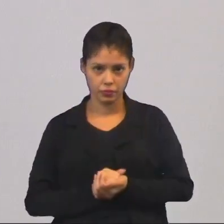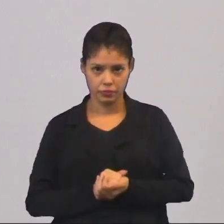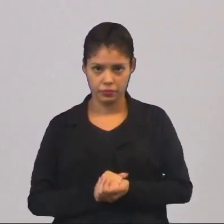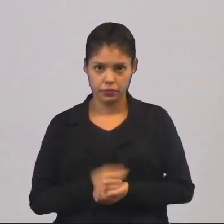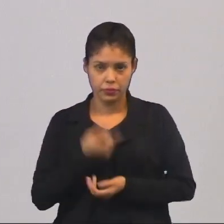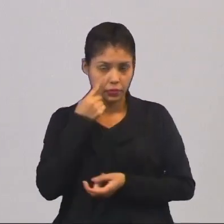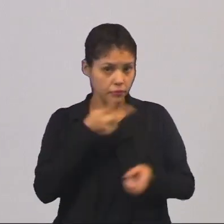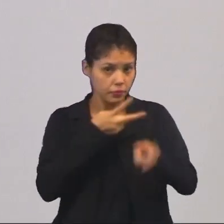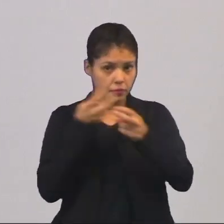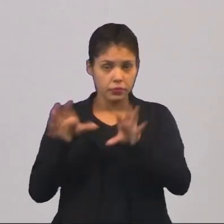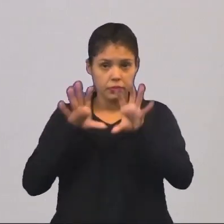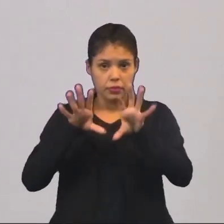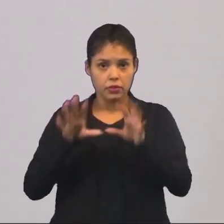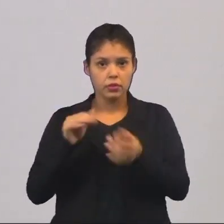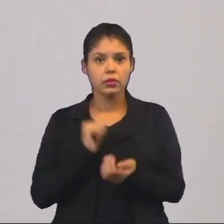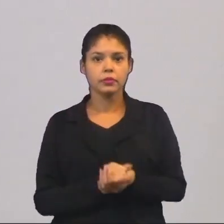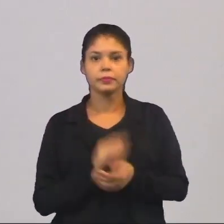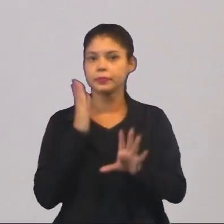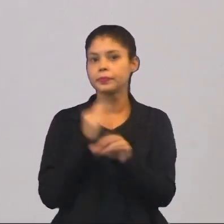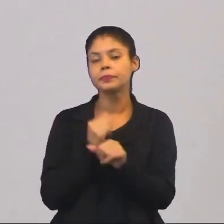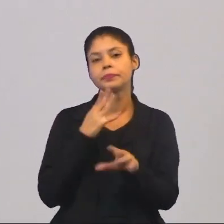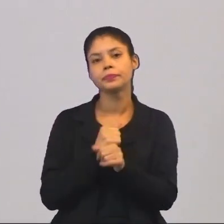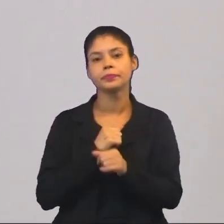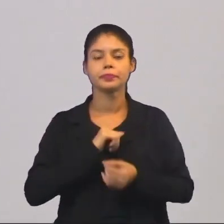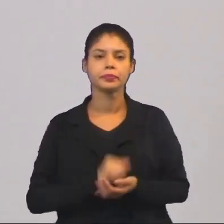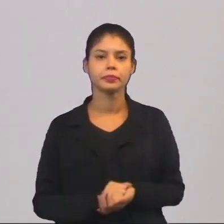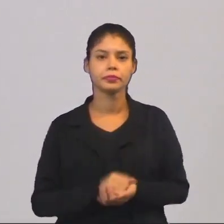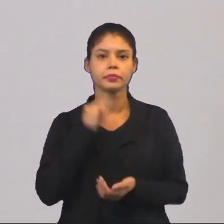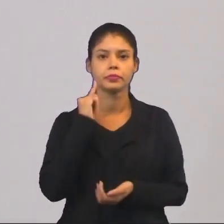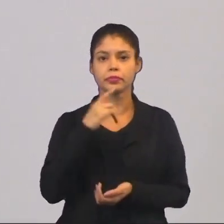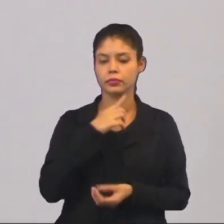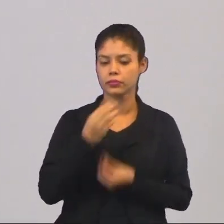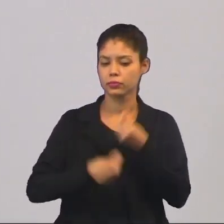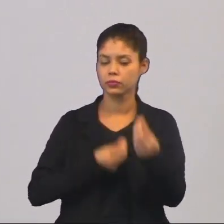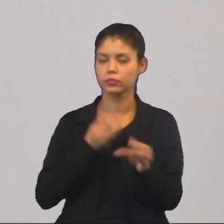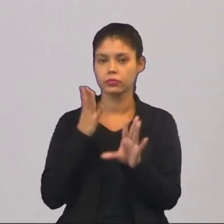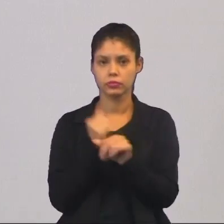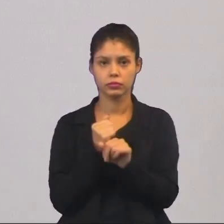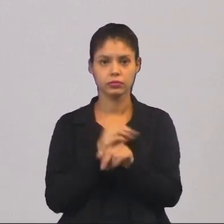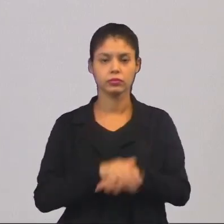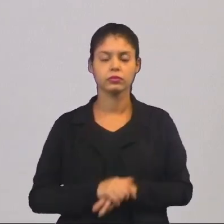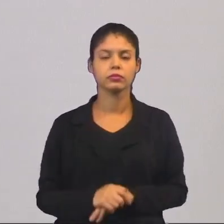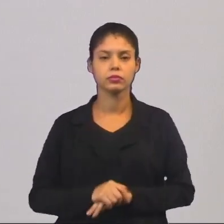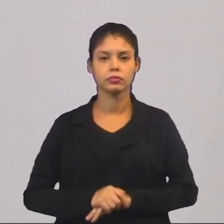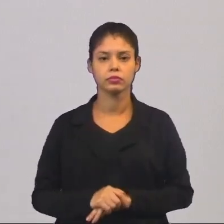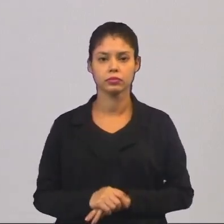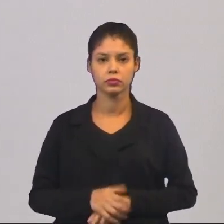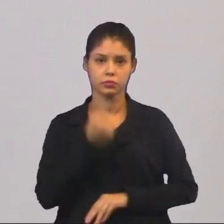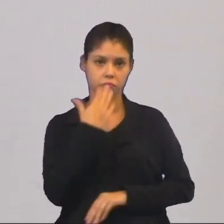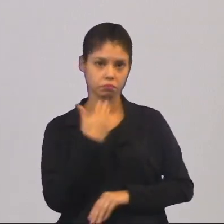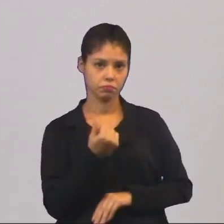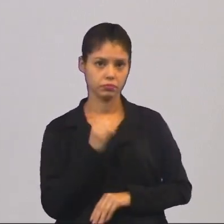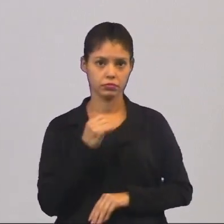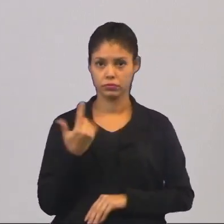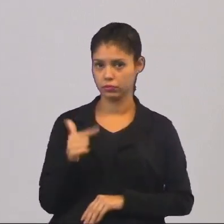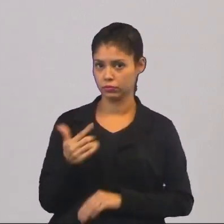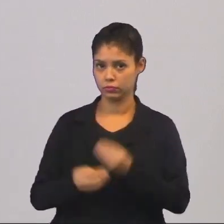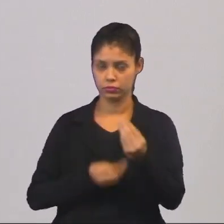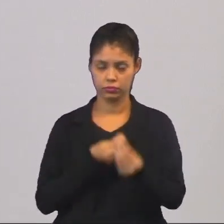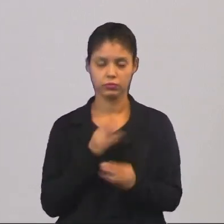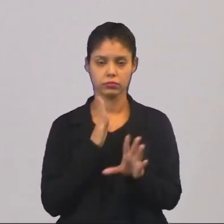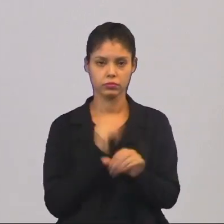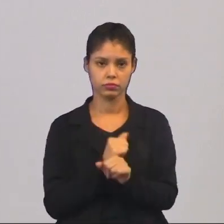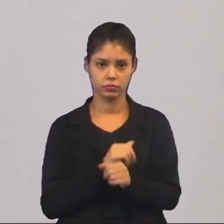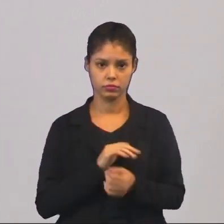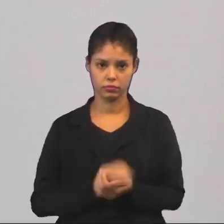tá? E observa ali o método da adição. Se dá para fazer pela adição, tudo bem. Se não dá para fazer